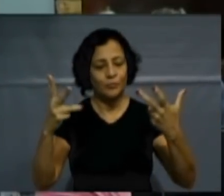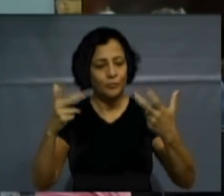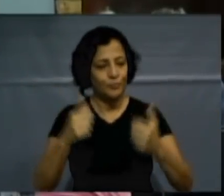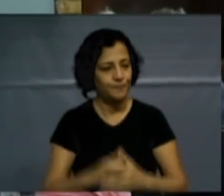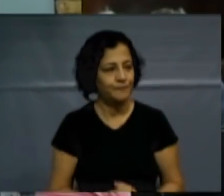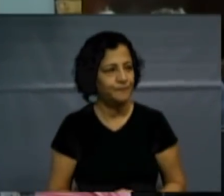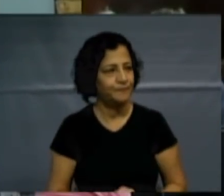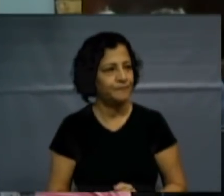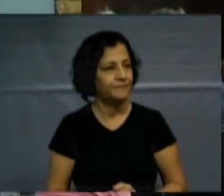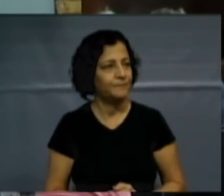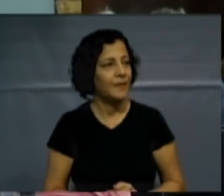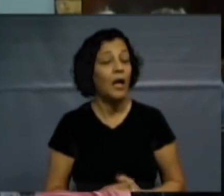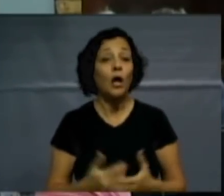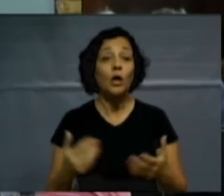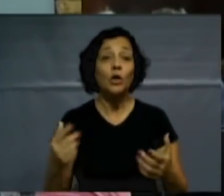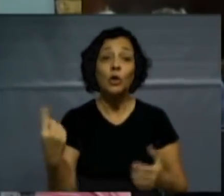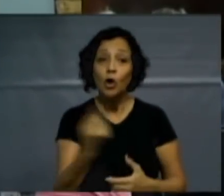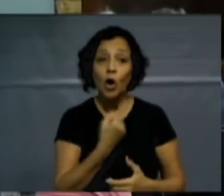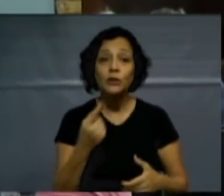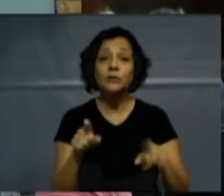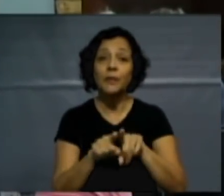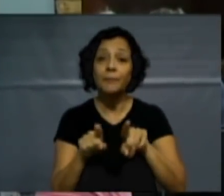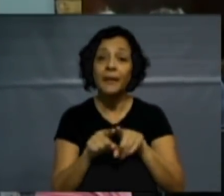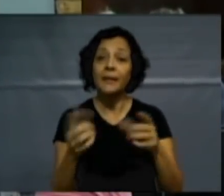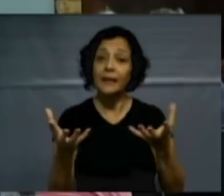Então, nós queremos também